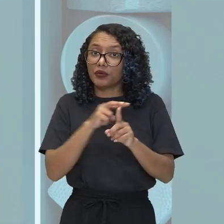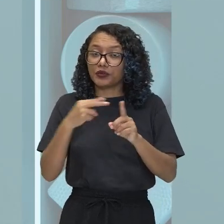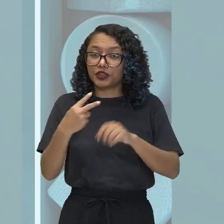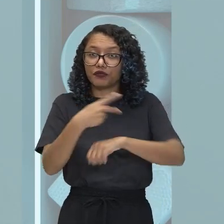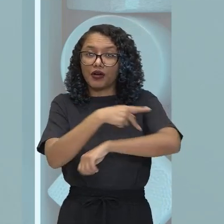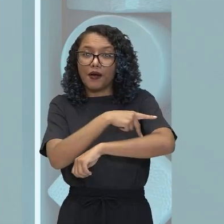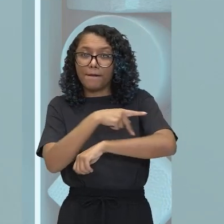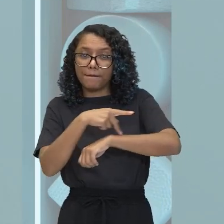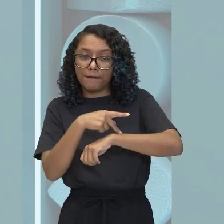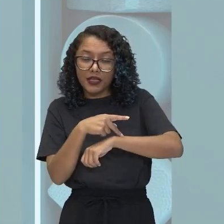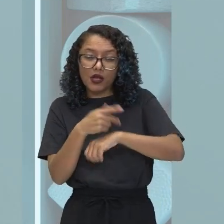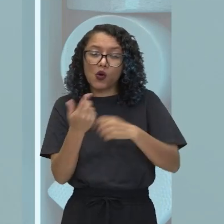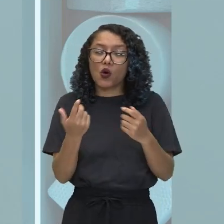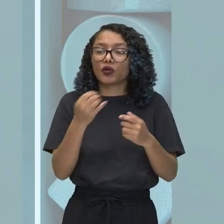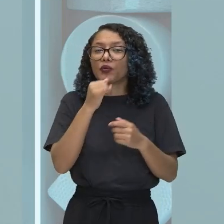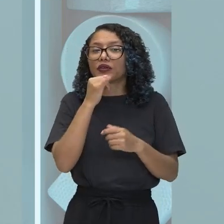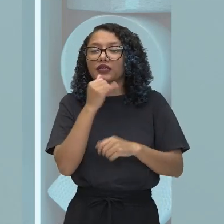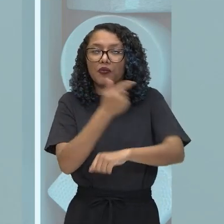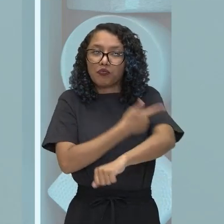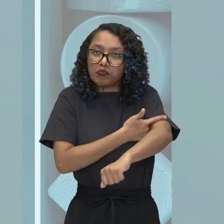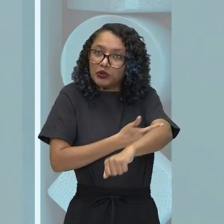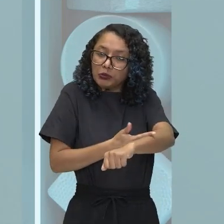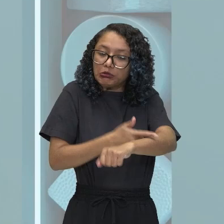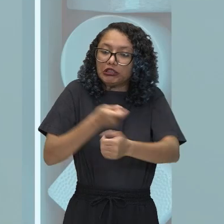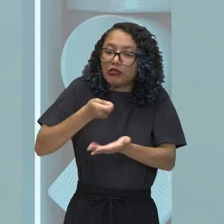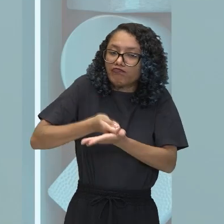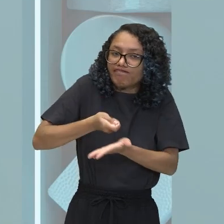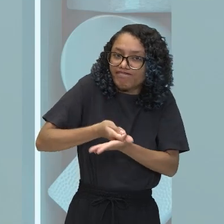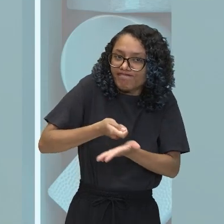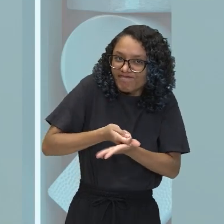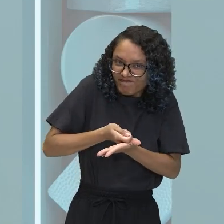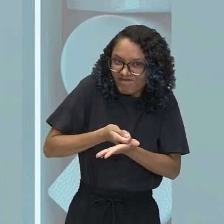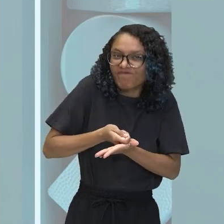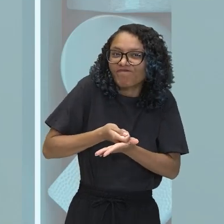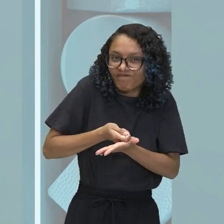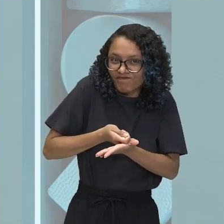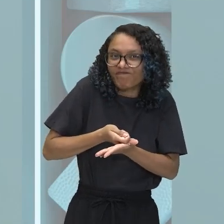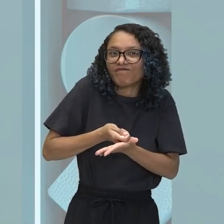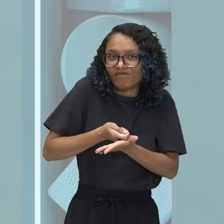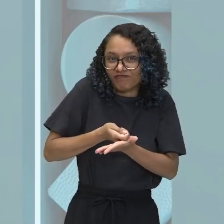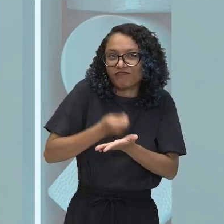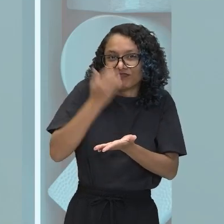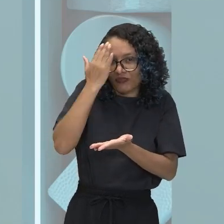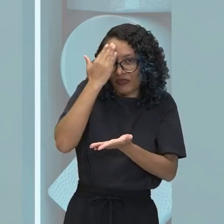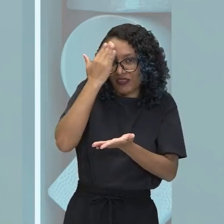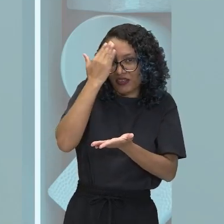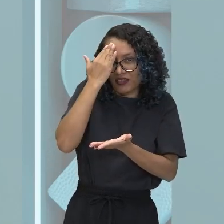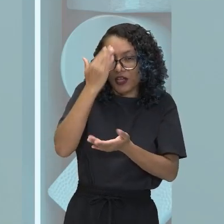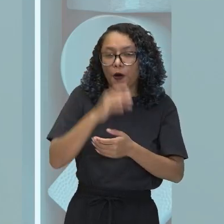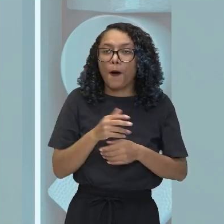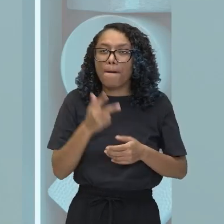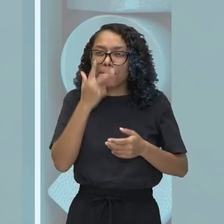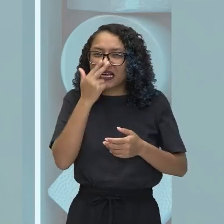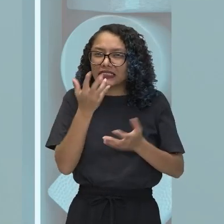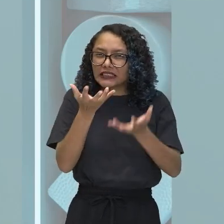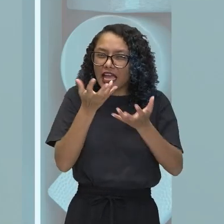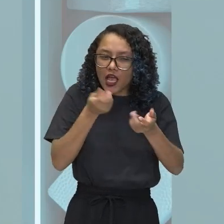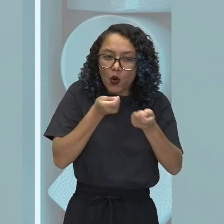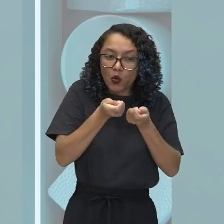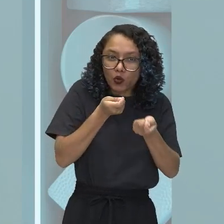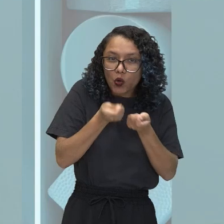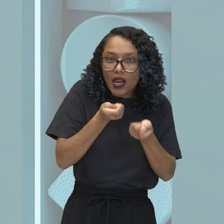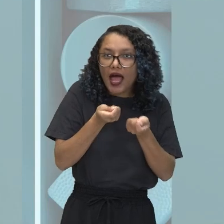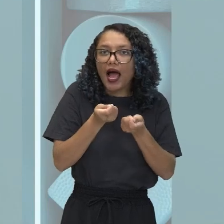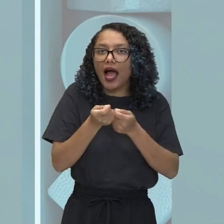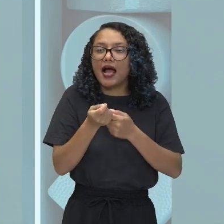da disciplina, da rigidez, algo bem regulatório, até mesmo quando somos